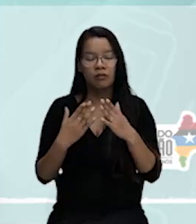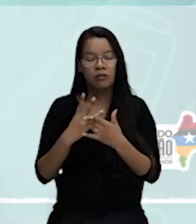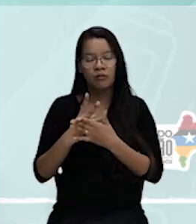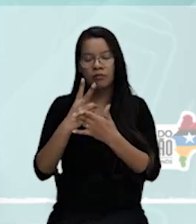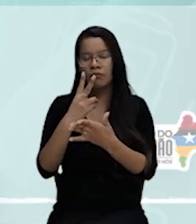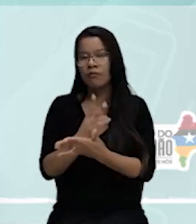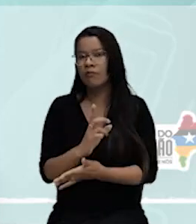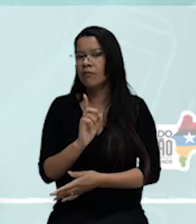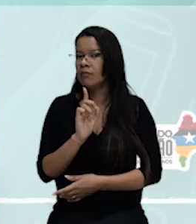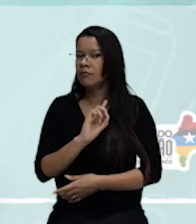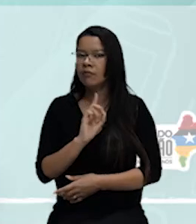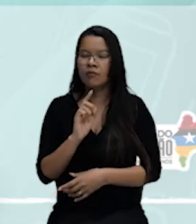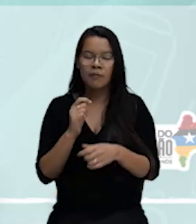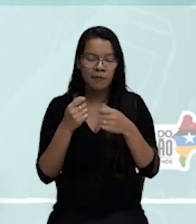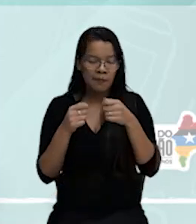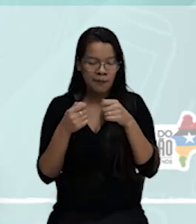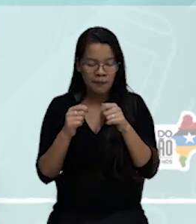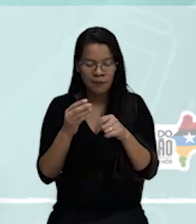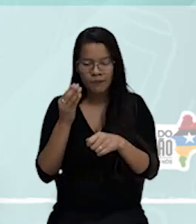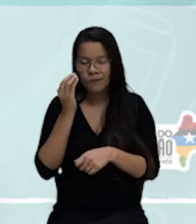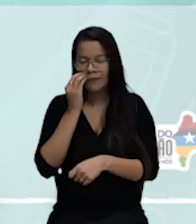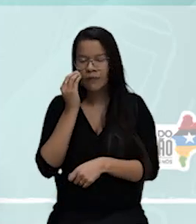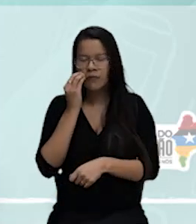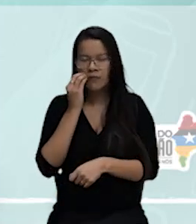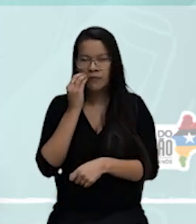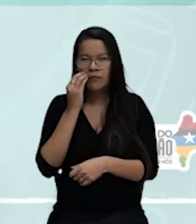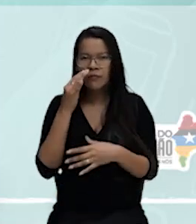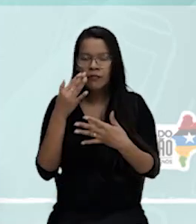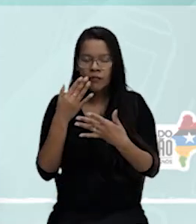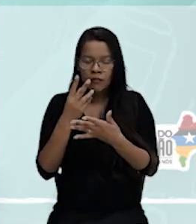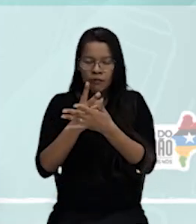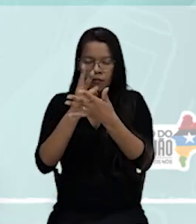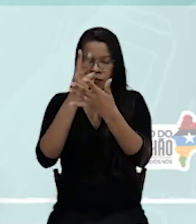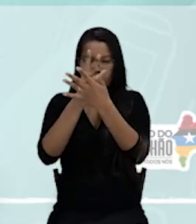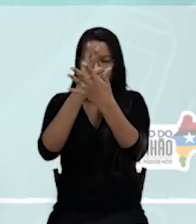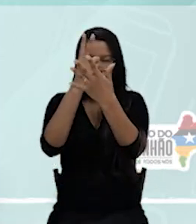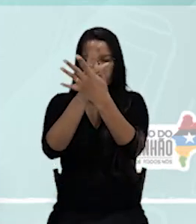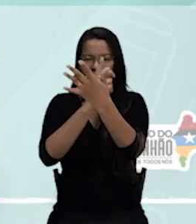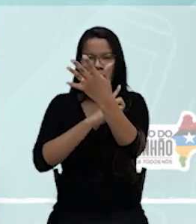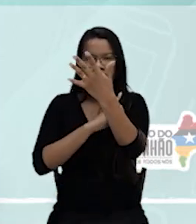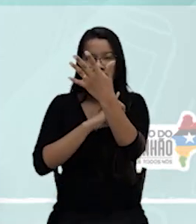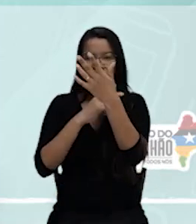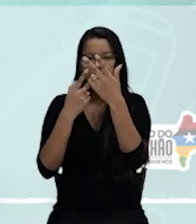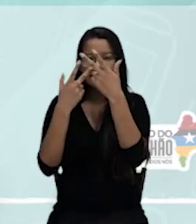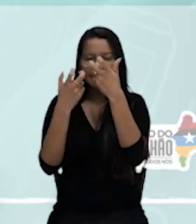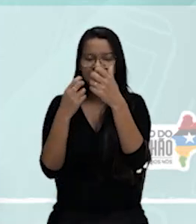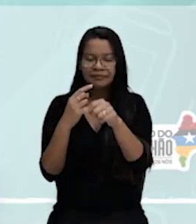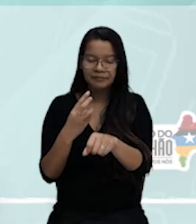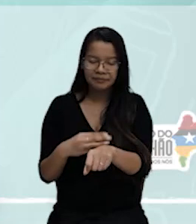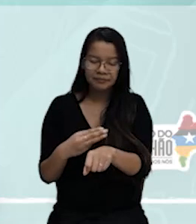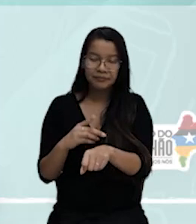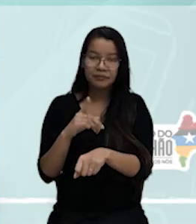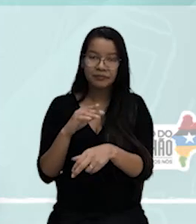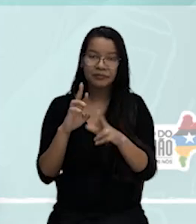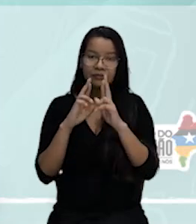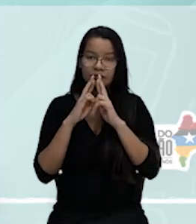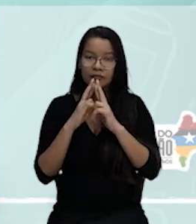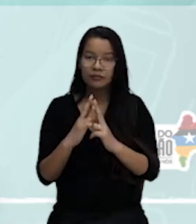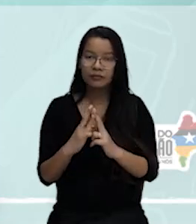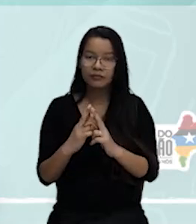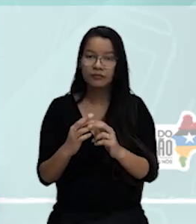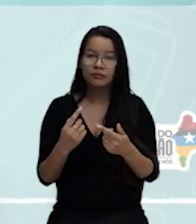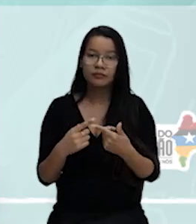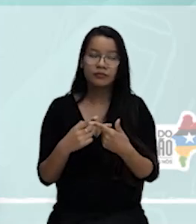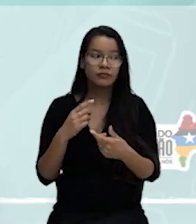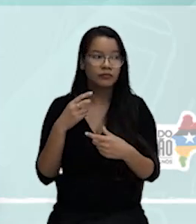eu não preciso testar. Tá? Então, sempre tenha muita atenção no momento que você estiver resolvendo, tá? Para